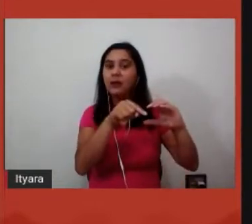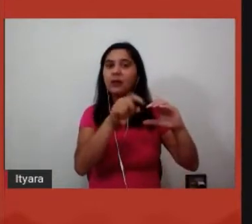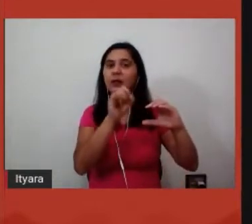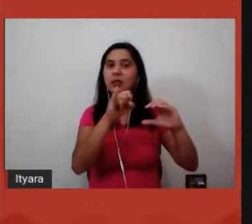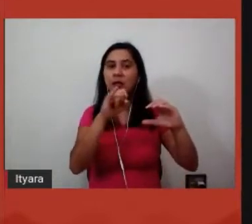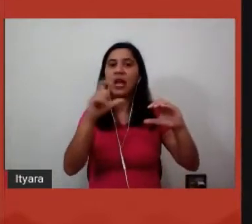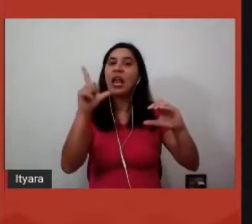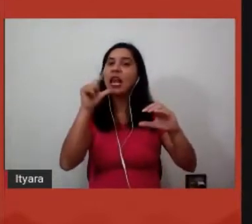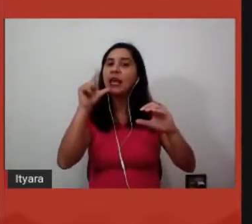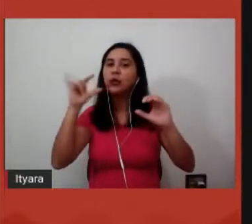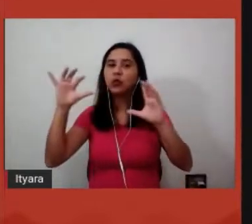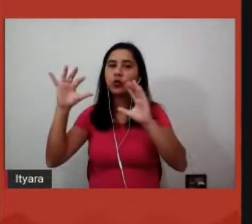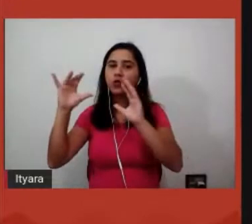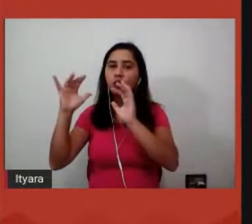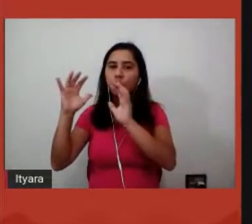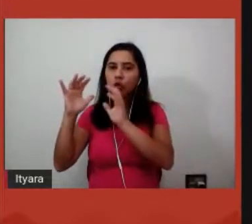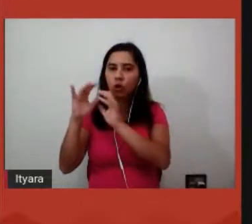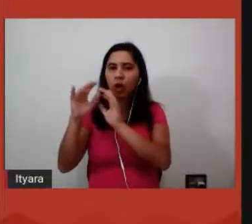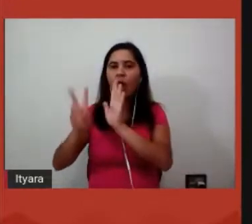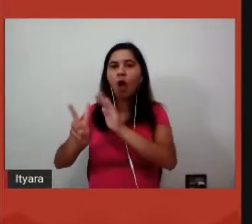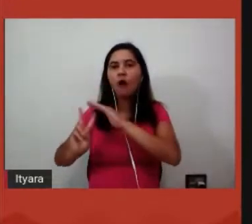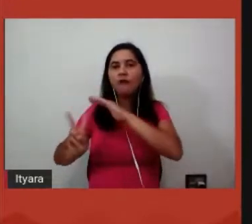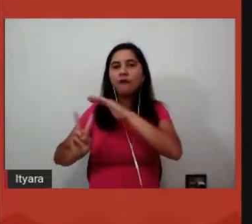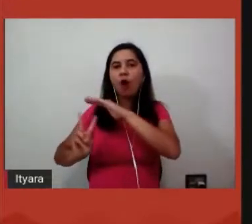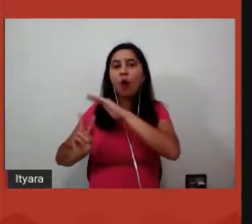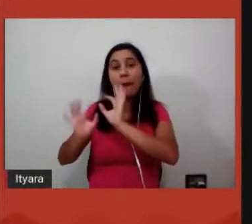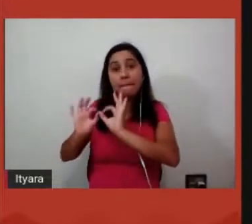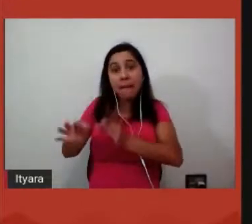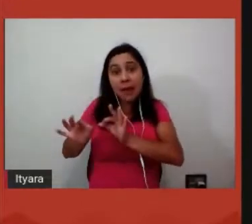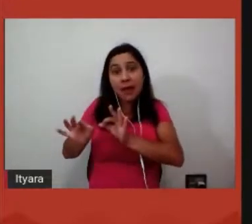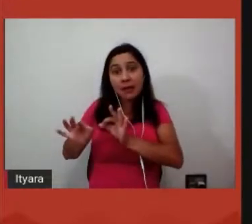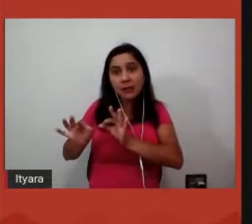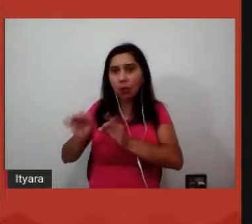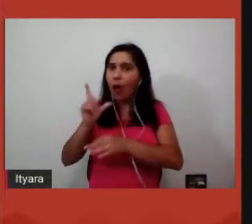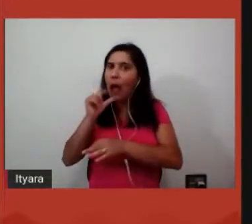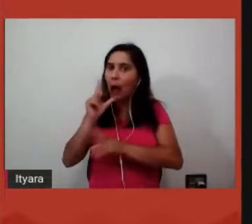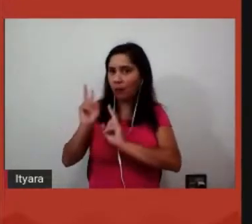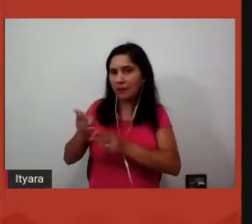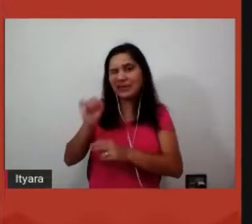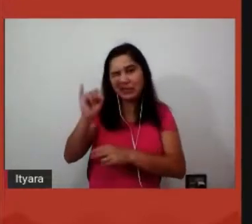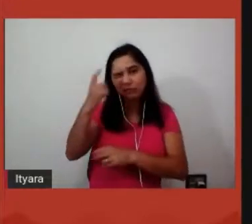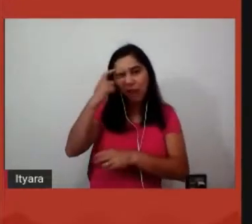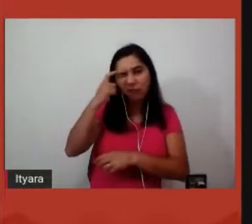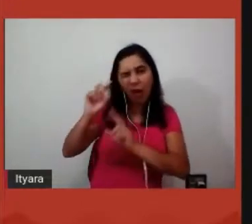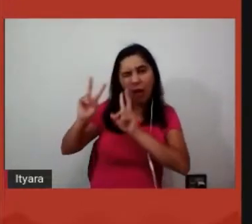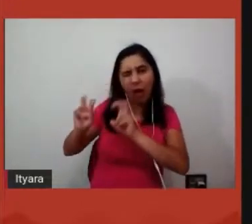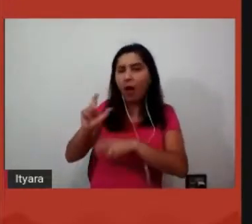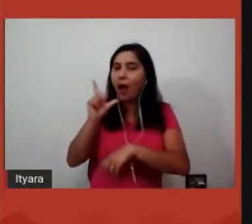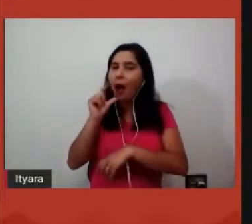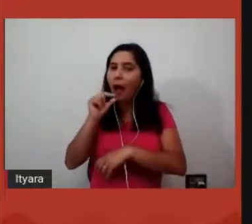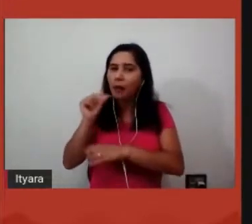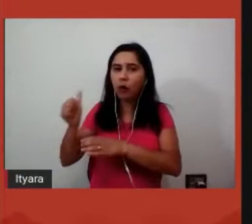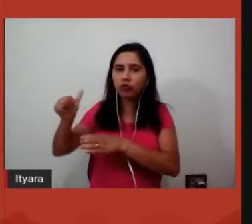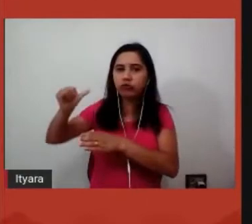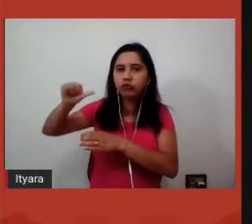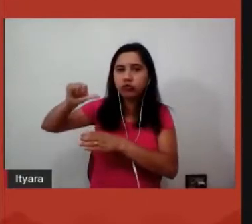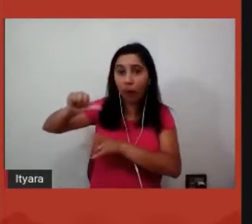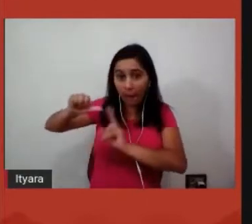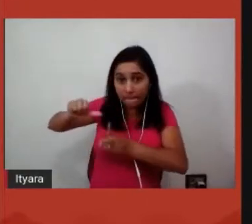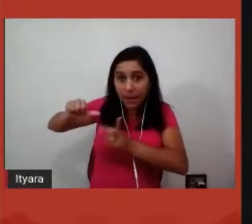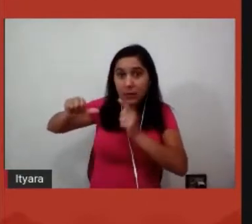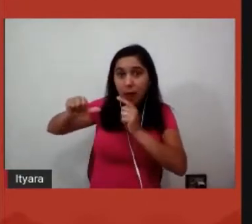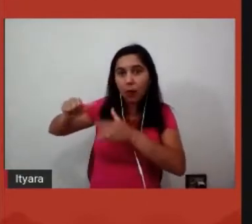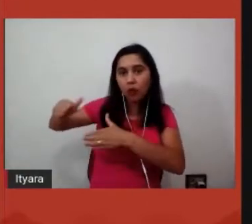um líquido, você não vai mudar o volume da água, né? Pensando em água aí e mantendo ela como água,